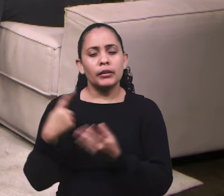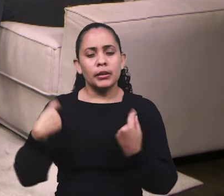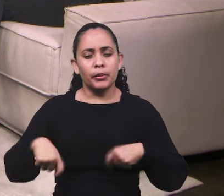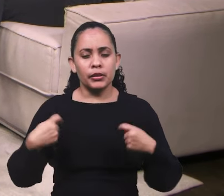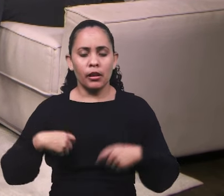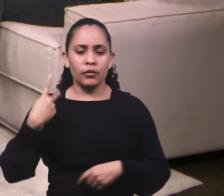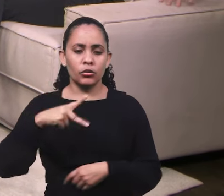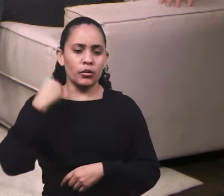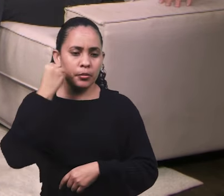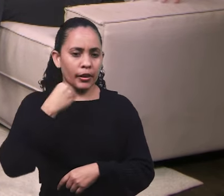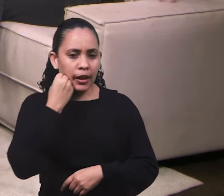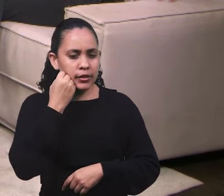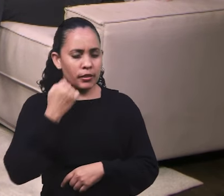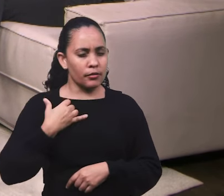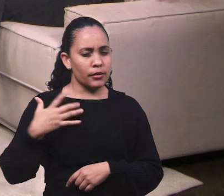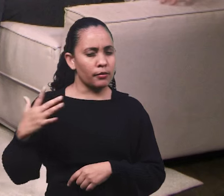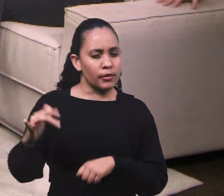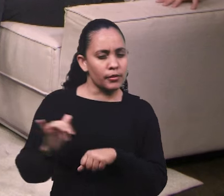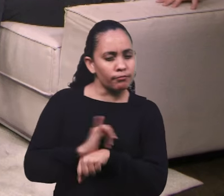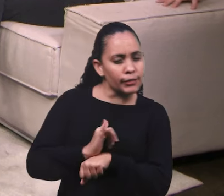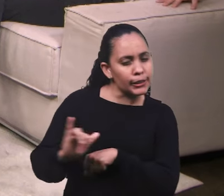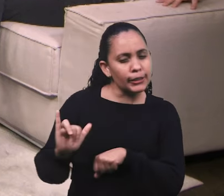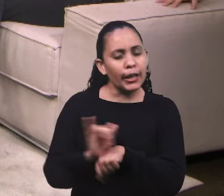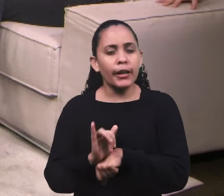ele teria perdido o contrato? Entendi.